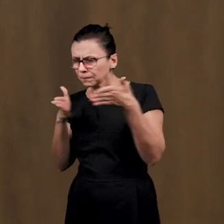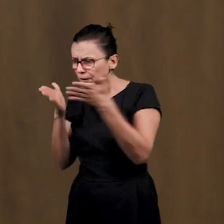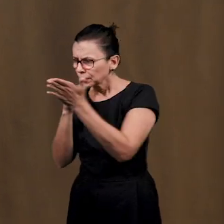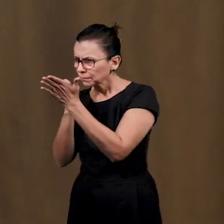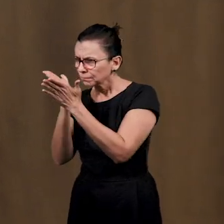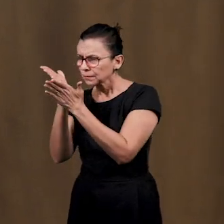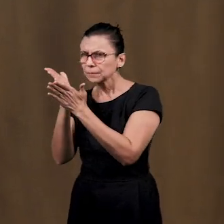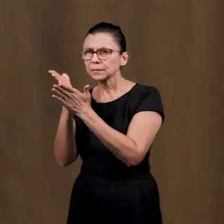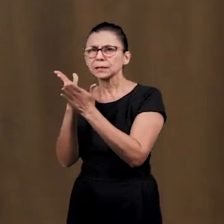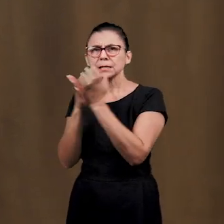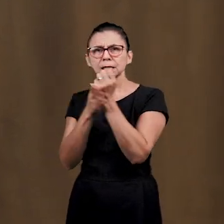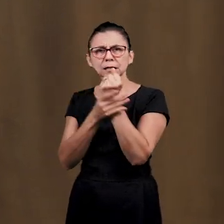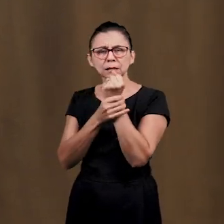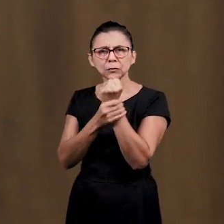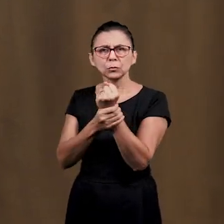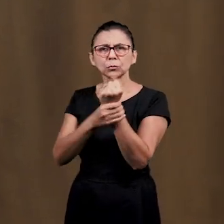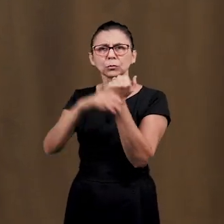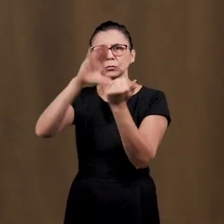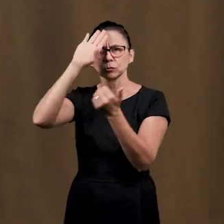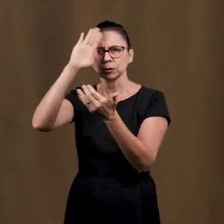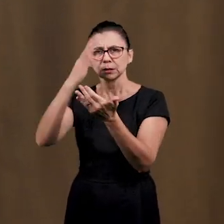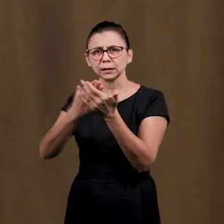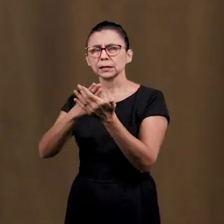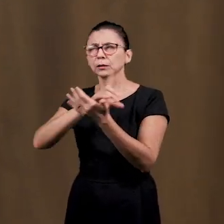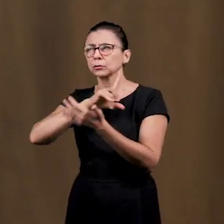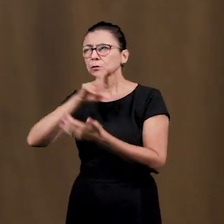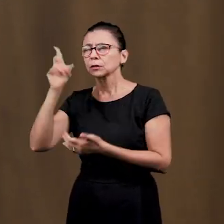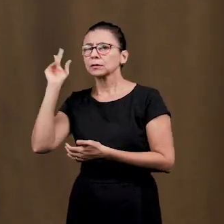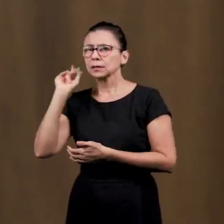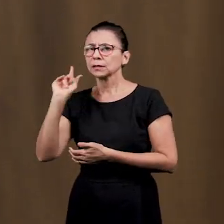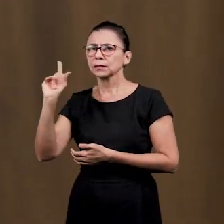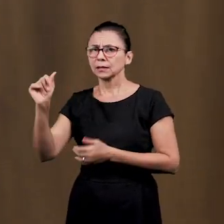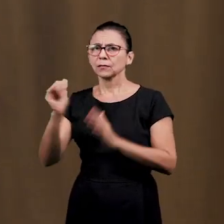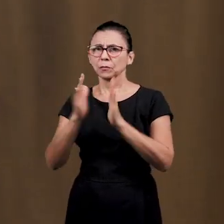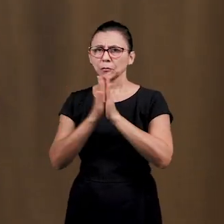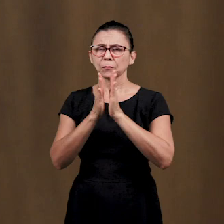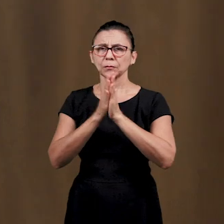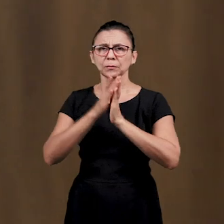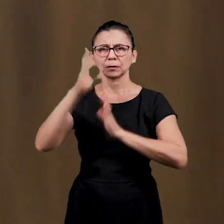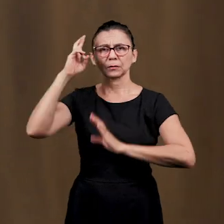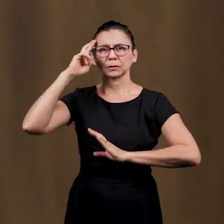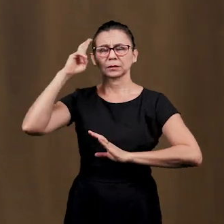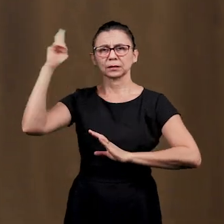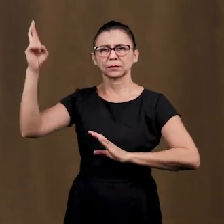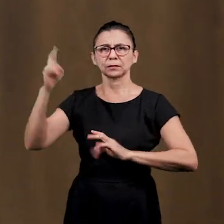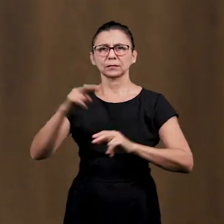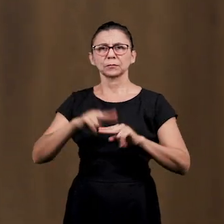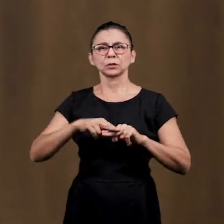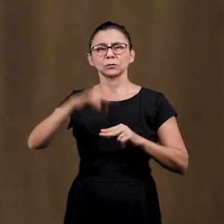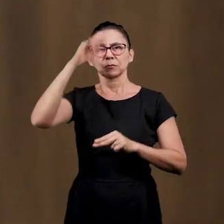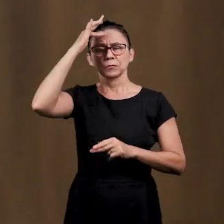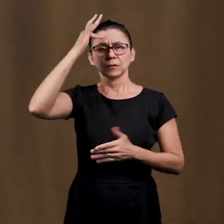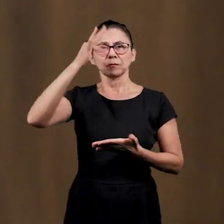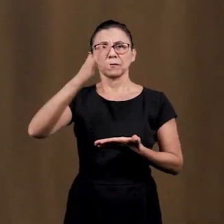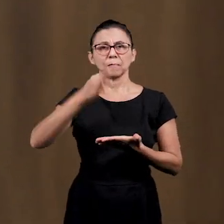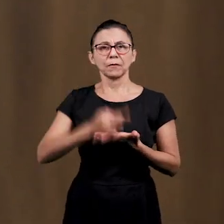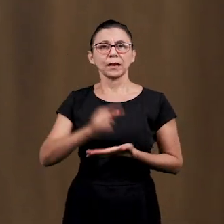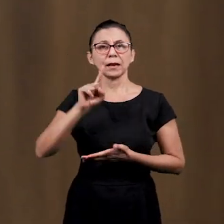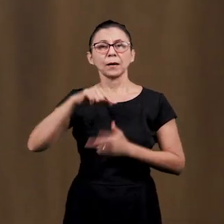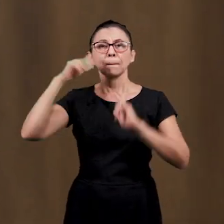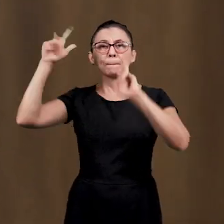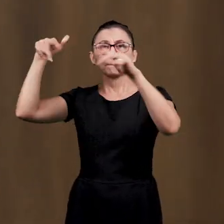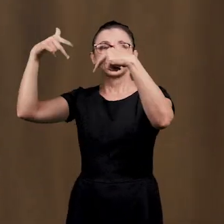para estarmos seguros num Deus que é inabalável. Vamos glorificar ao Senhor por esta fé, que é